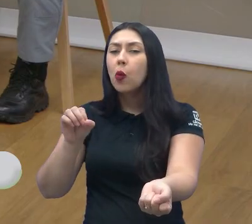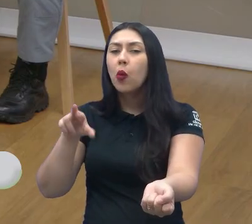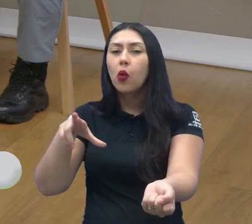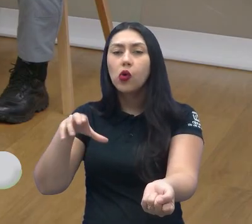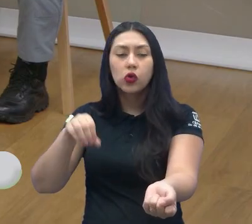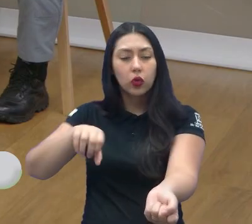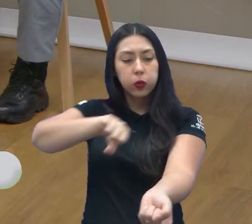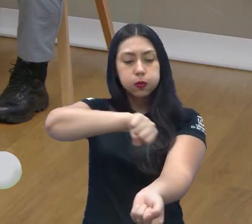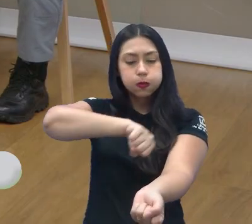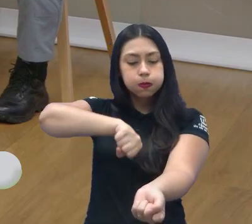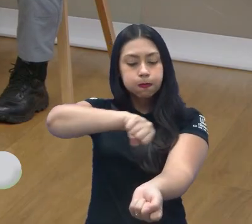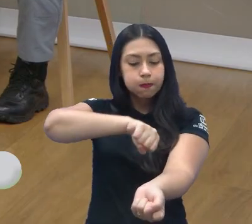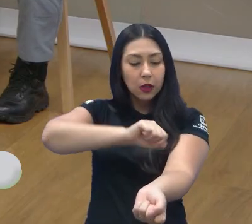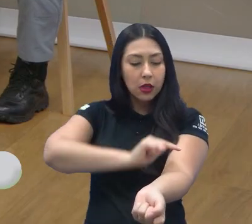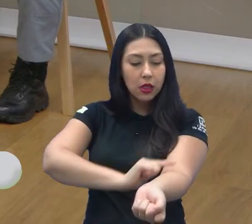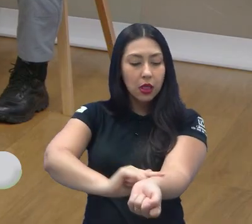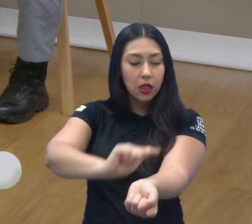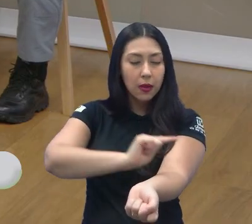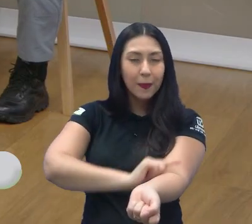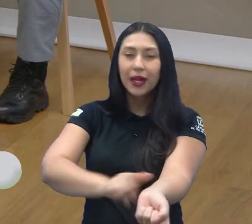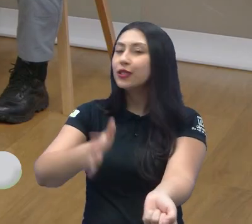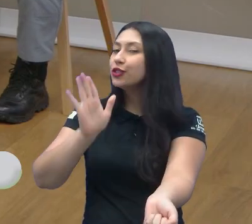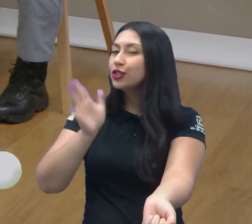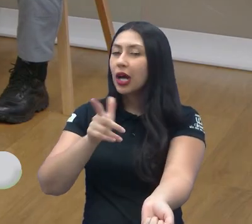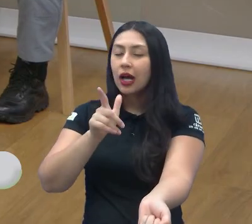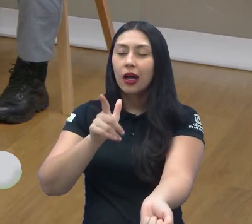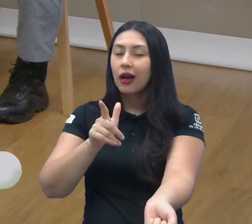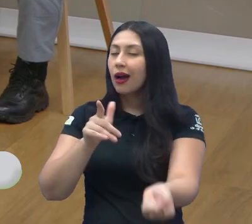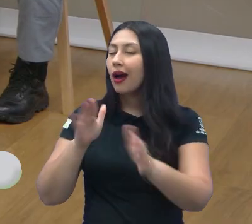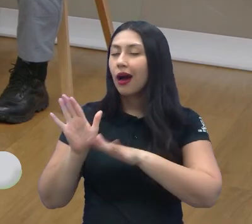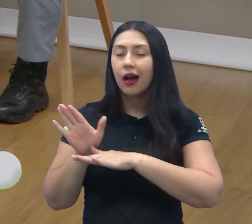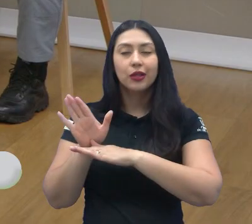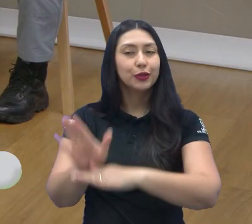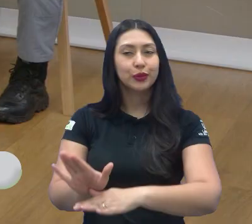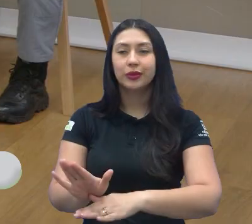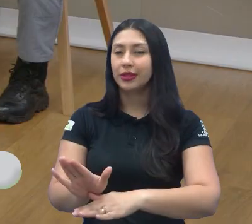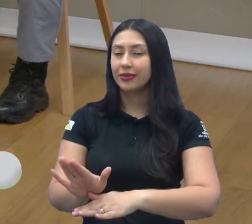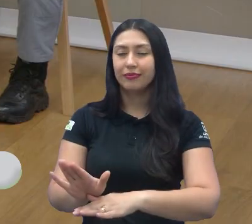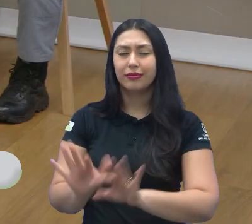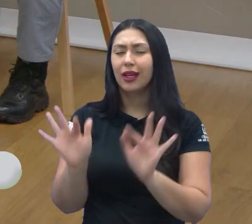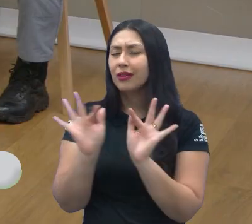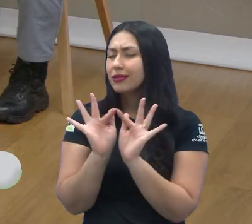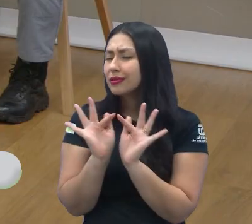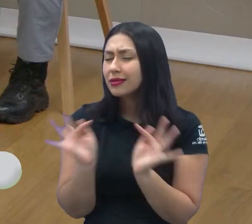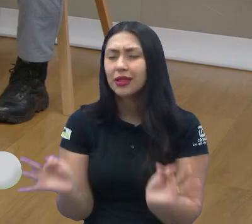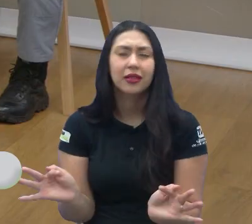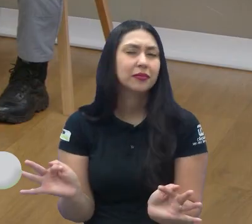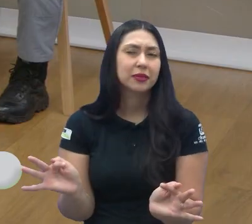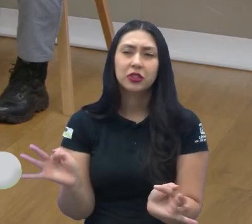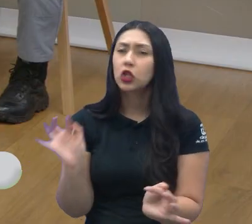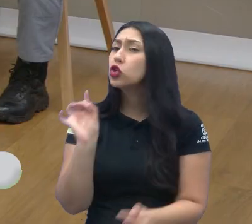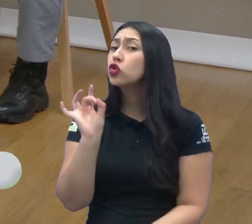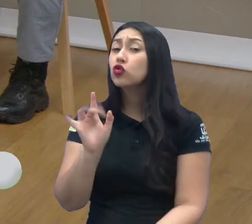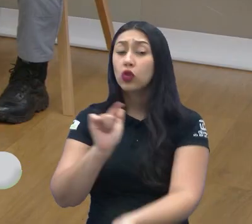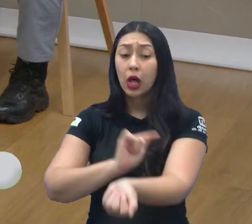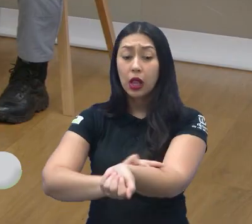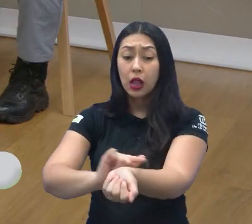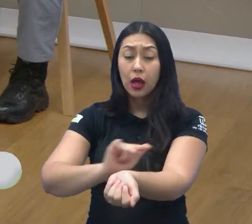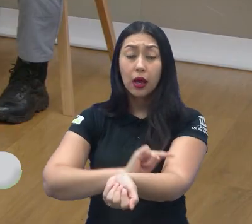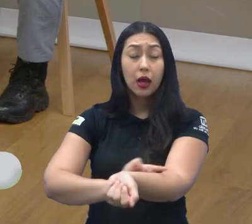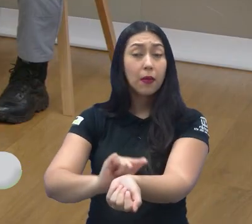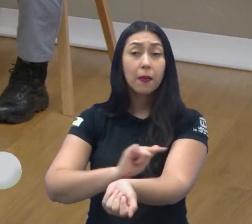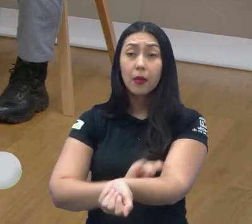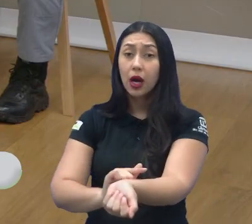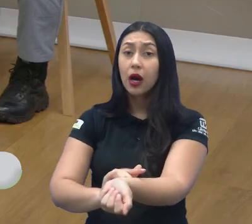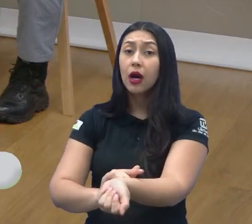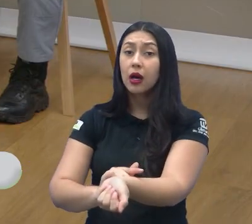local, já diminui o medo dos pais ali de achar que é uma coisa muito mais séria. Então, limpa o machucado, coloca